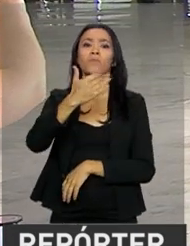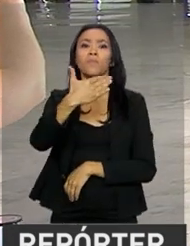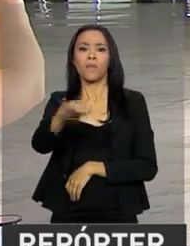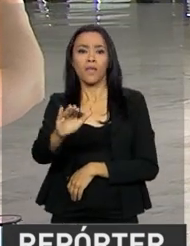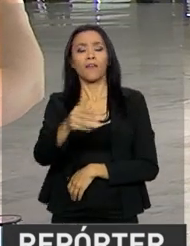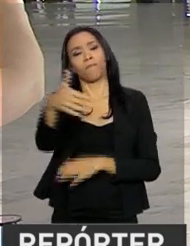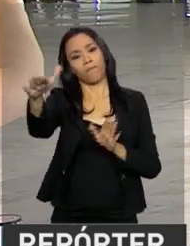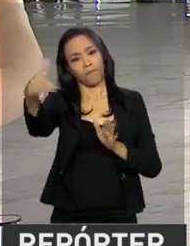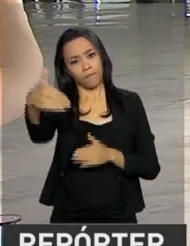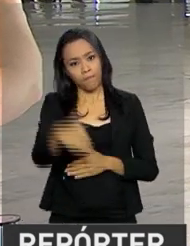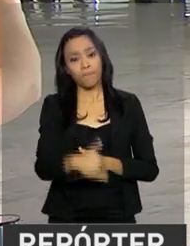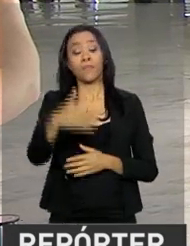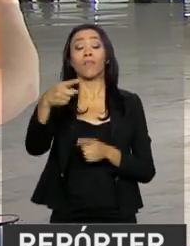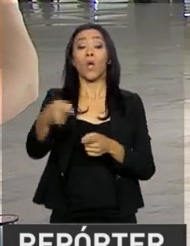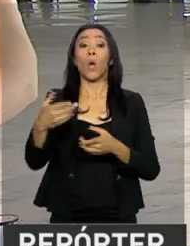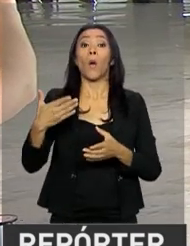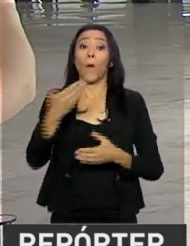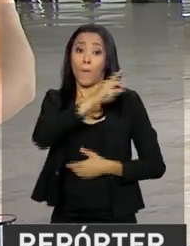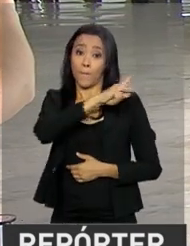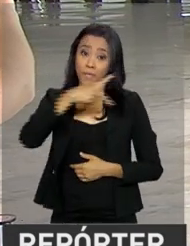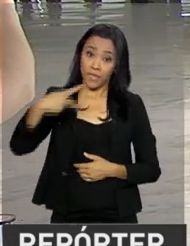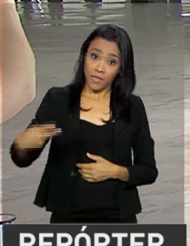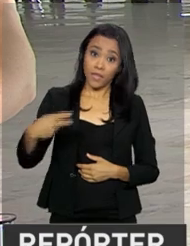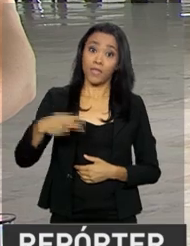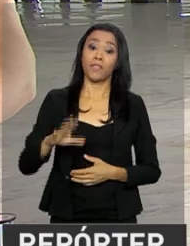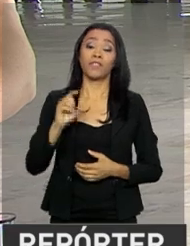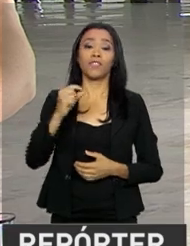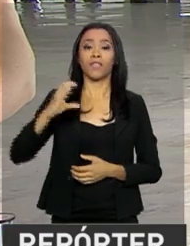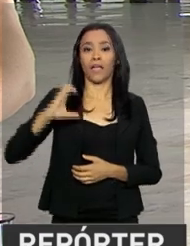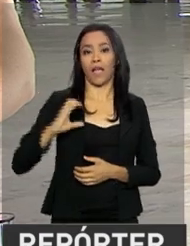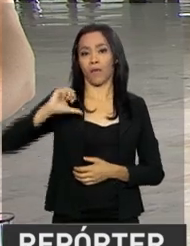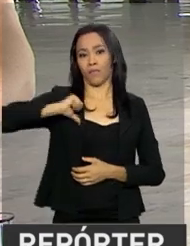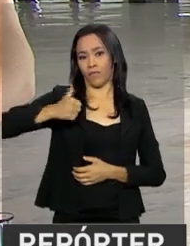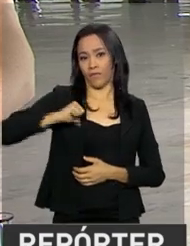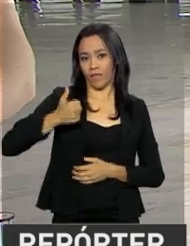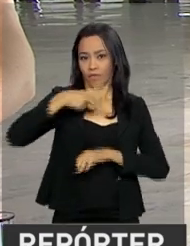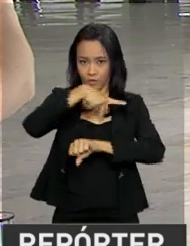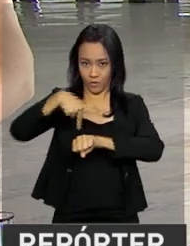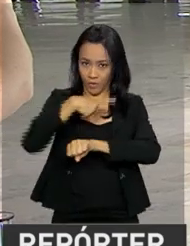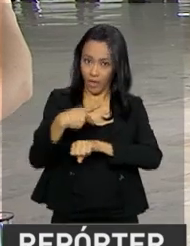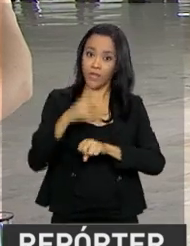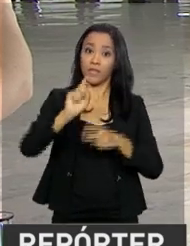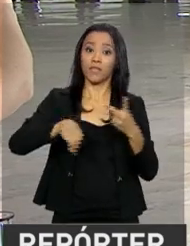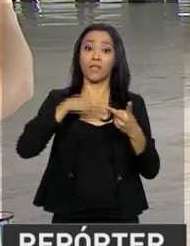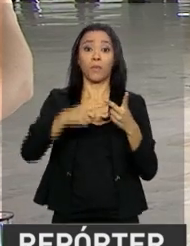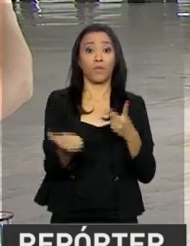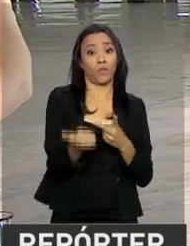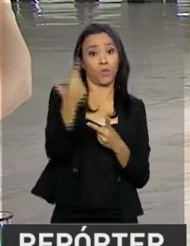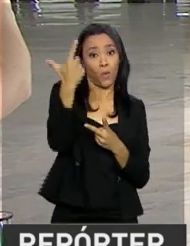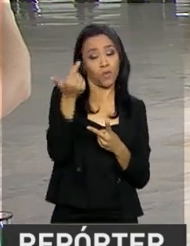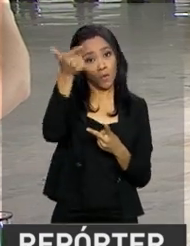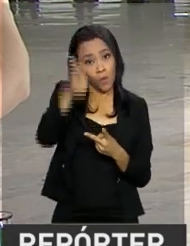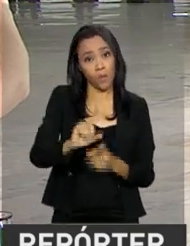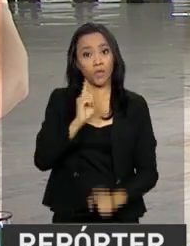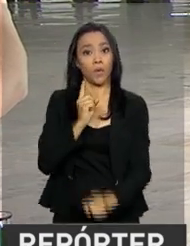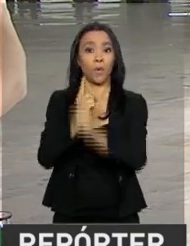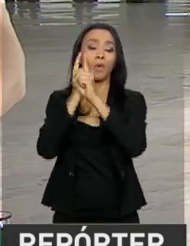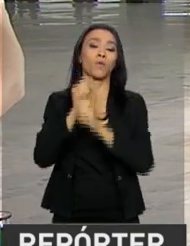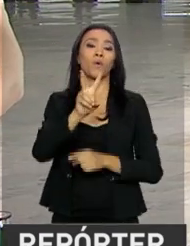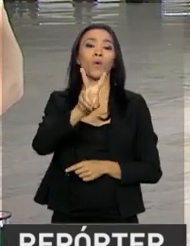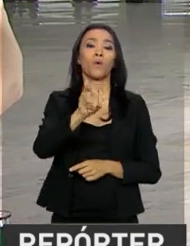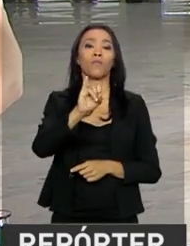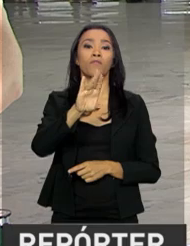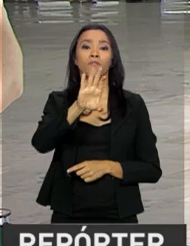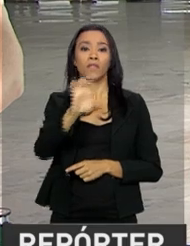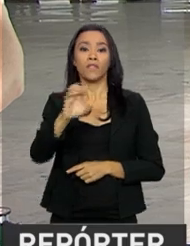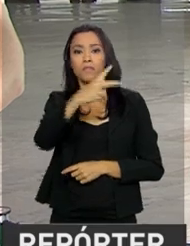recebe o presidente de Cabo Verde, Jorge Carlos Fonseca. A partir de meio-dia, o presidente tem um encontro com o vice-presidente